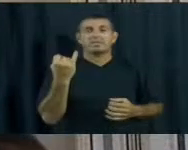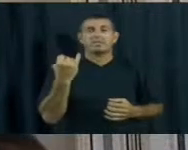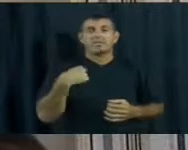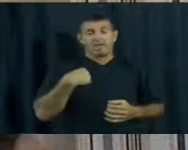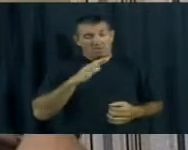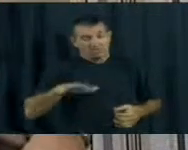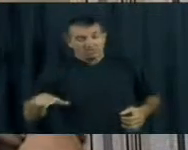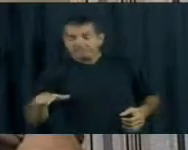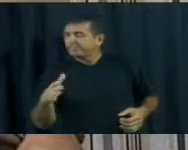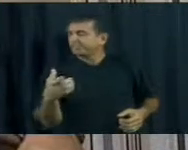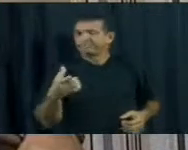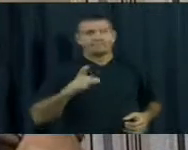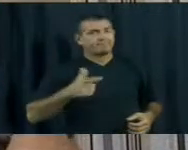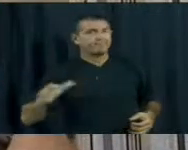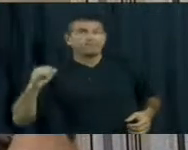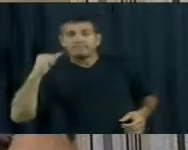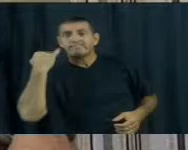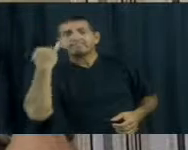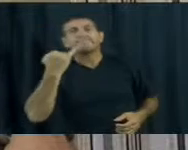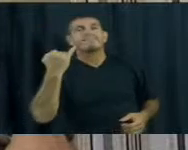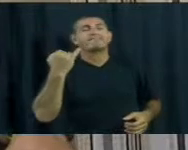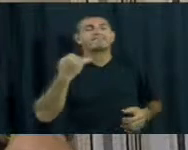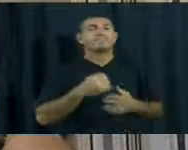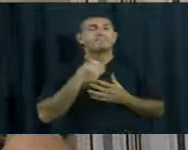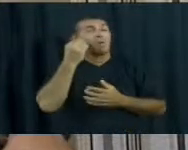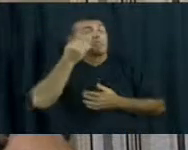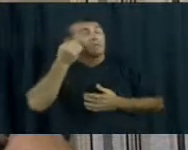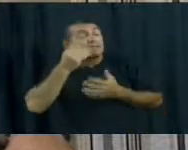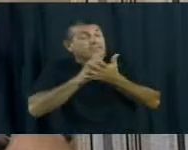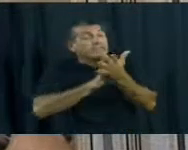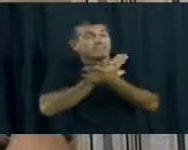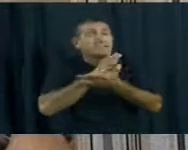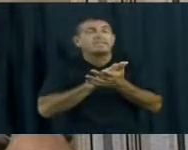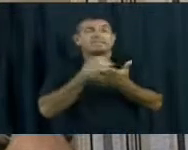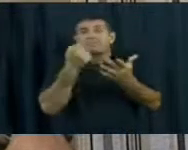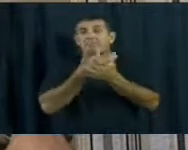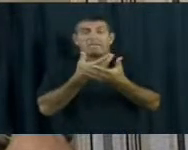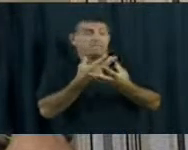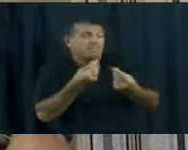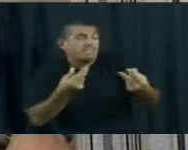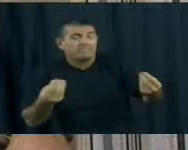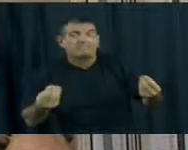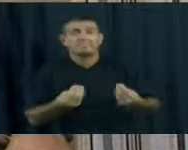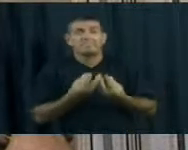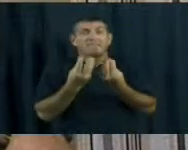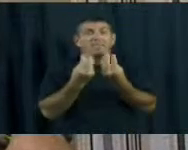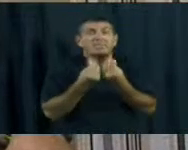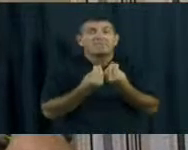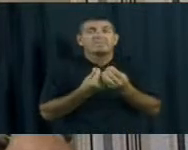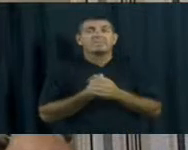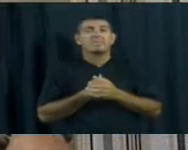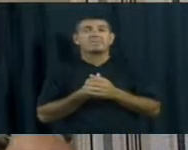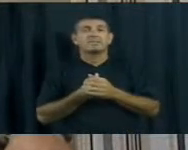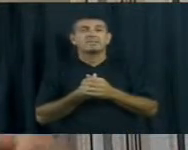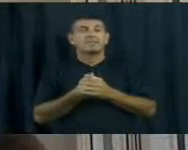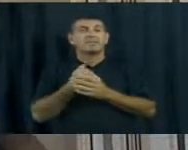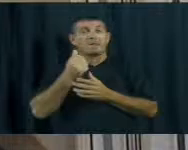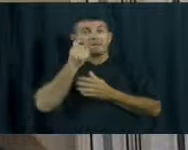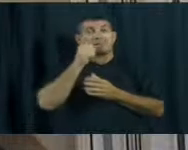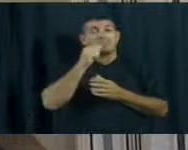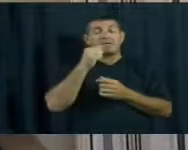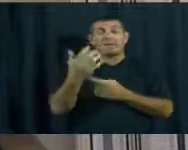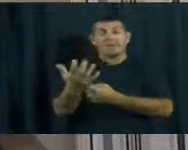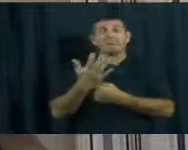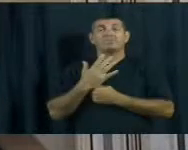tinha essa oportunidade. A gente tinha que sair daqui e era um gasto imenso. Eu até brinco, falo que é minha mãe que inventou a comida congelada, porque